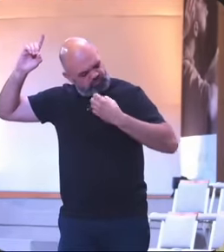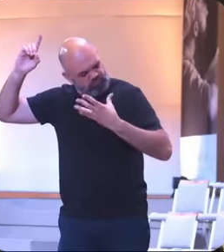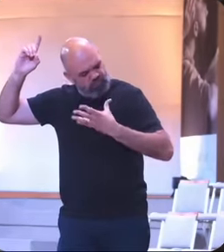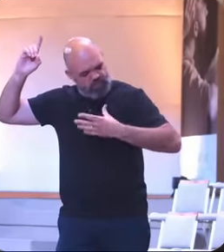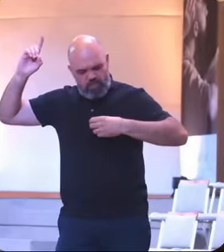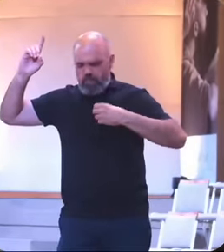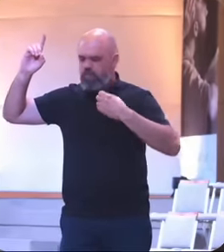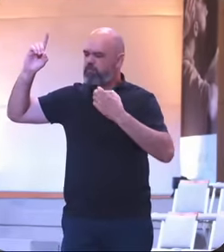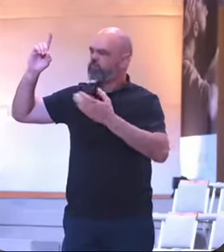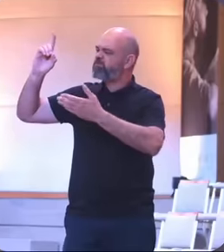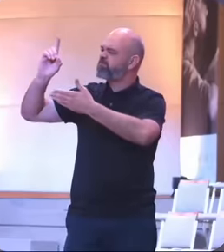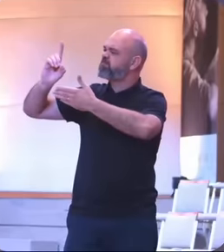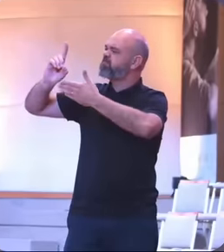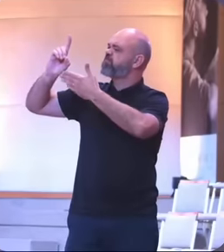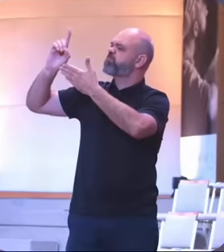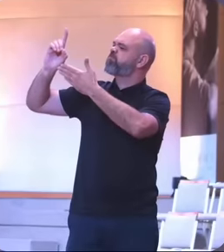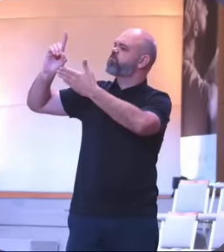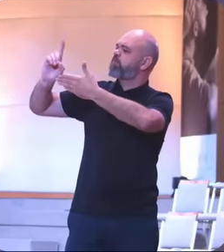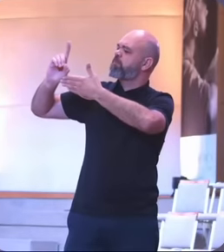tão